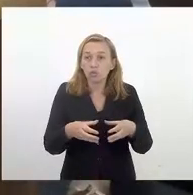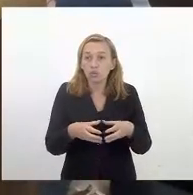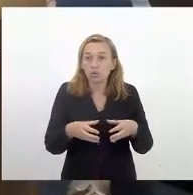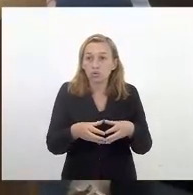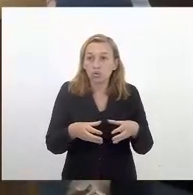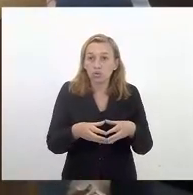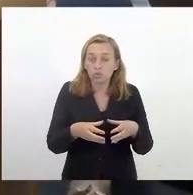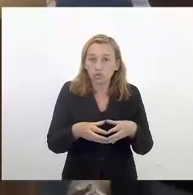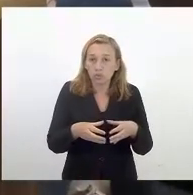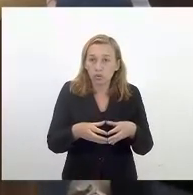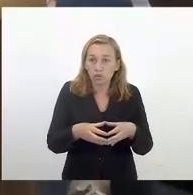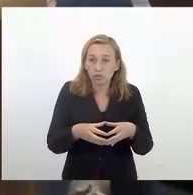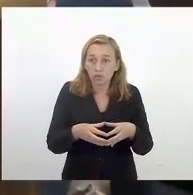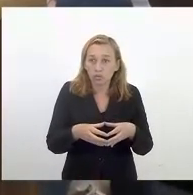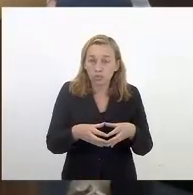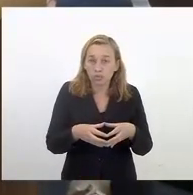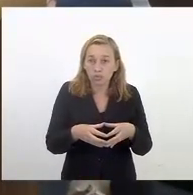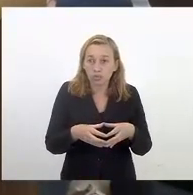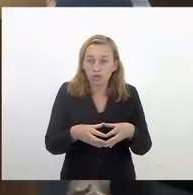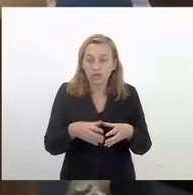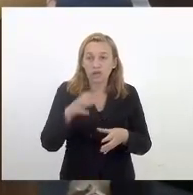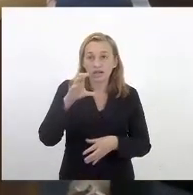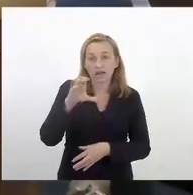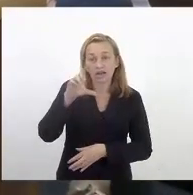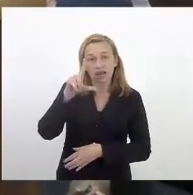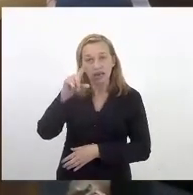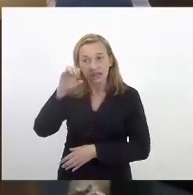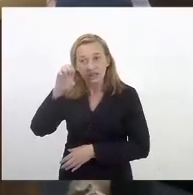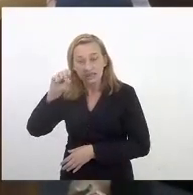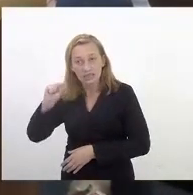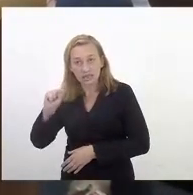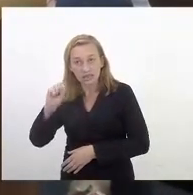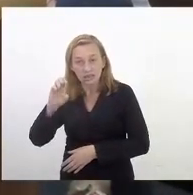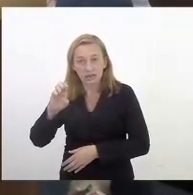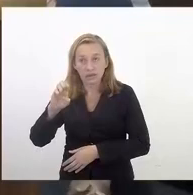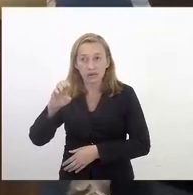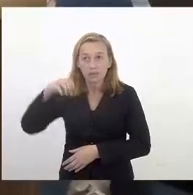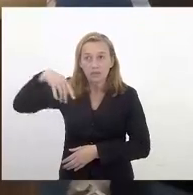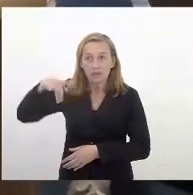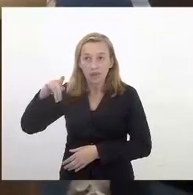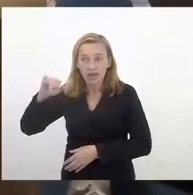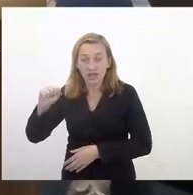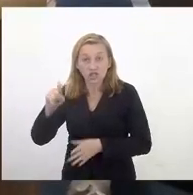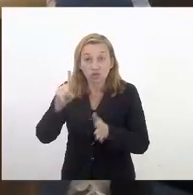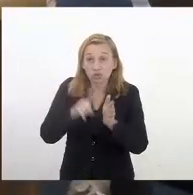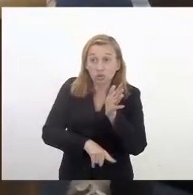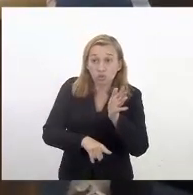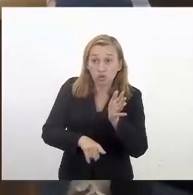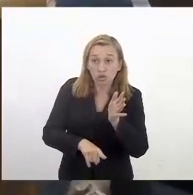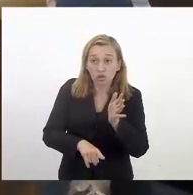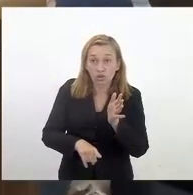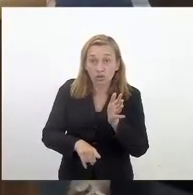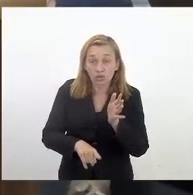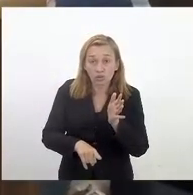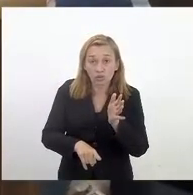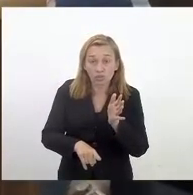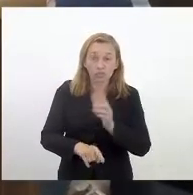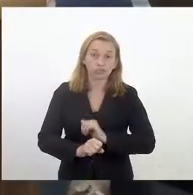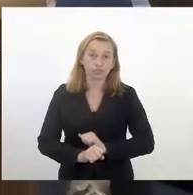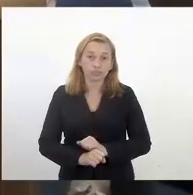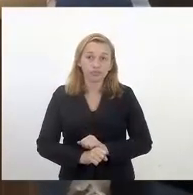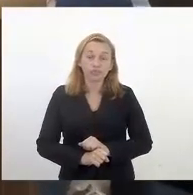favorecida o que tinha que está sendo mostrado é são as filas imensas as pessoas